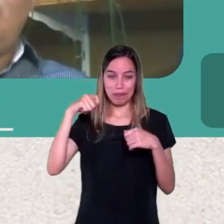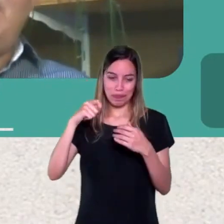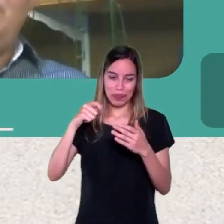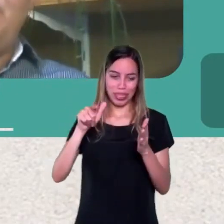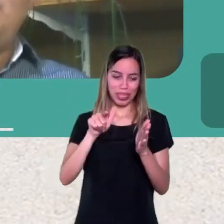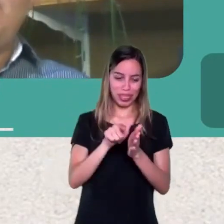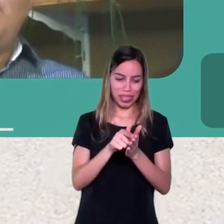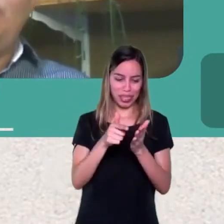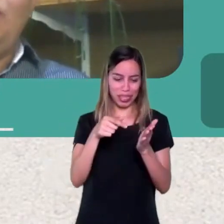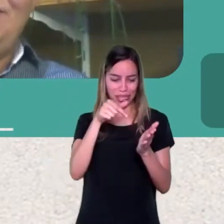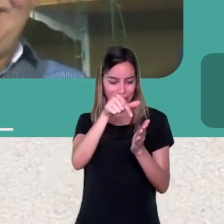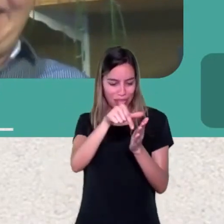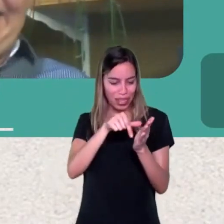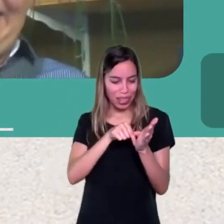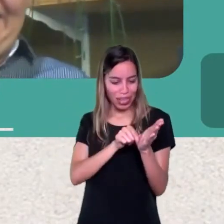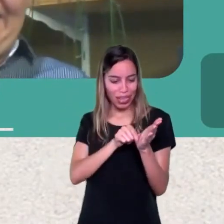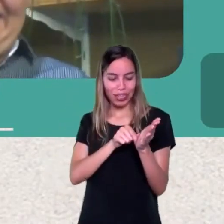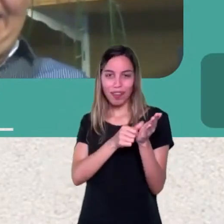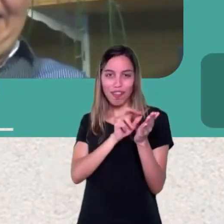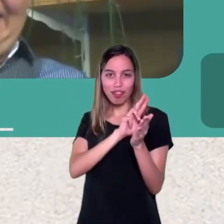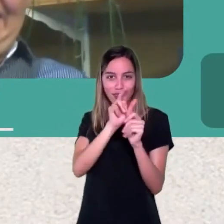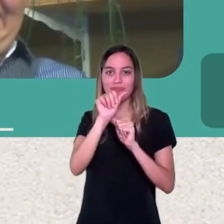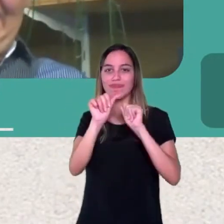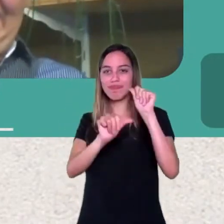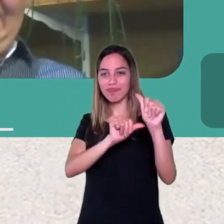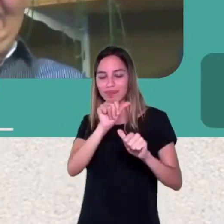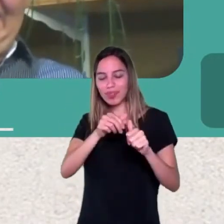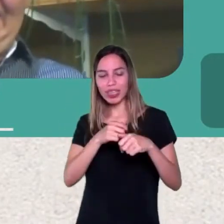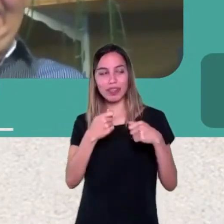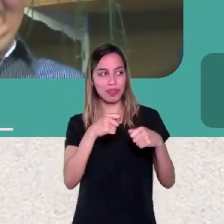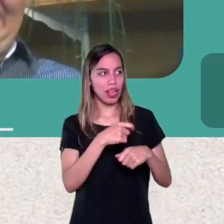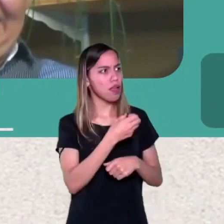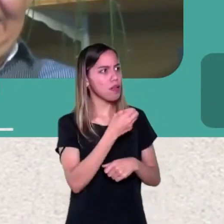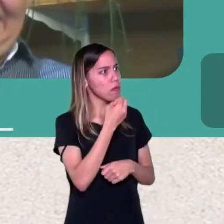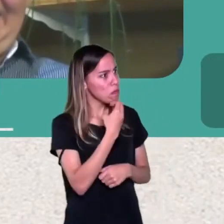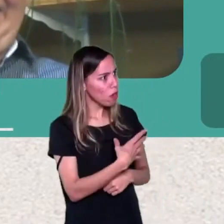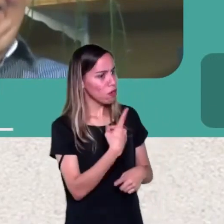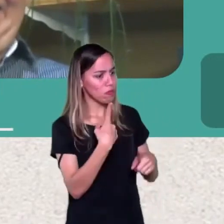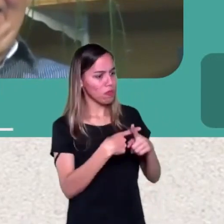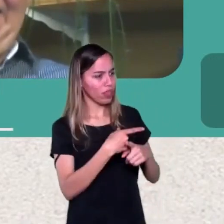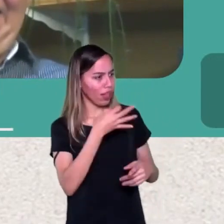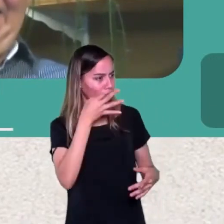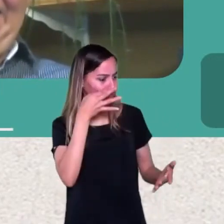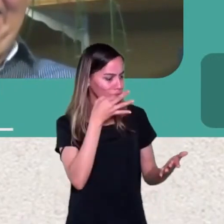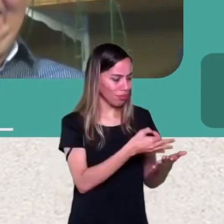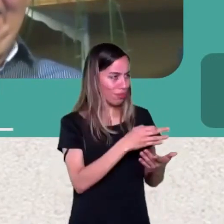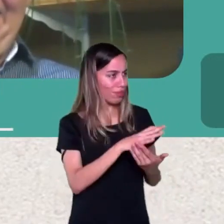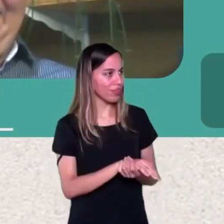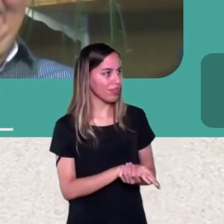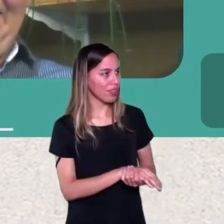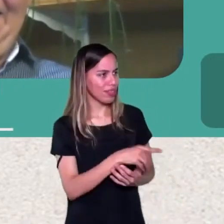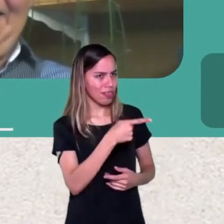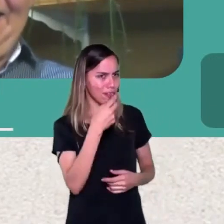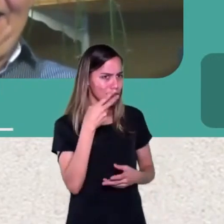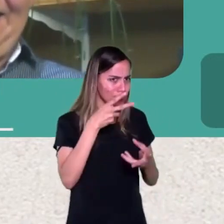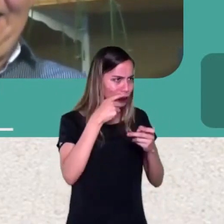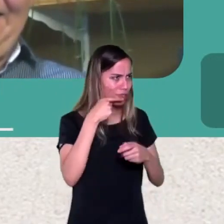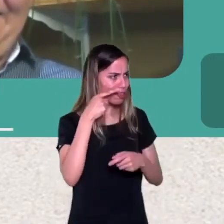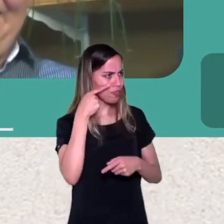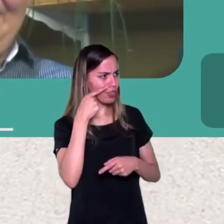Ficou muito boa. É bom, chama atenção. Estou vendo você aí rodeado de livros,